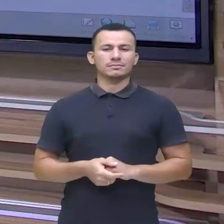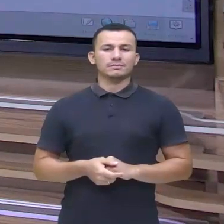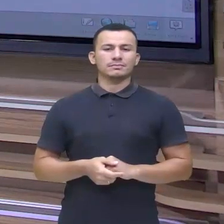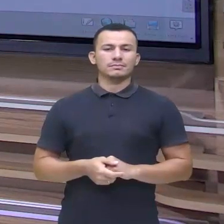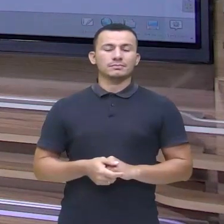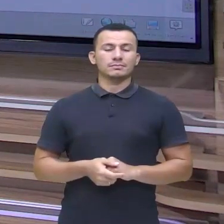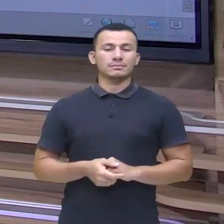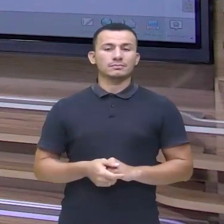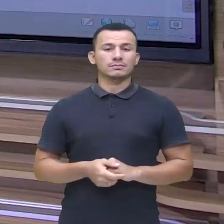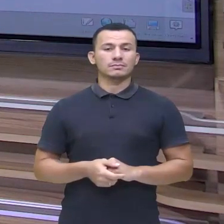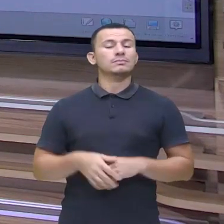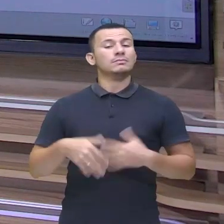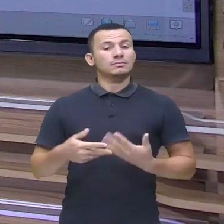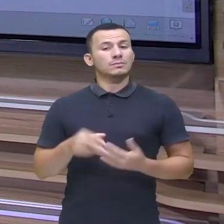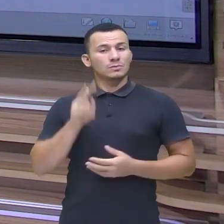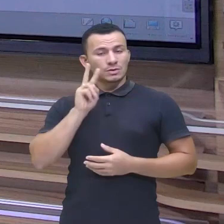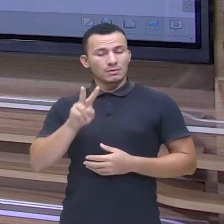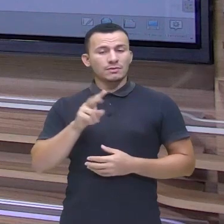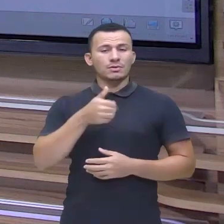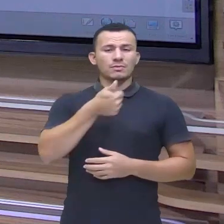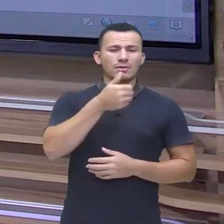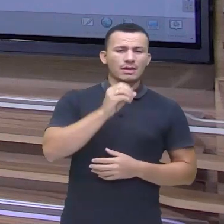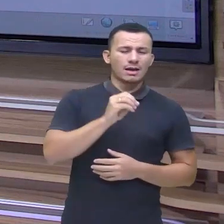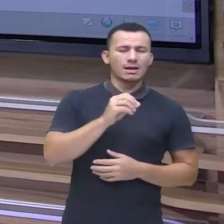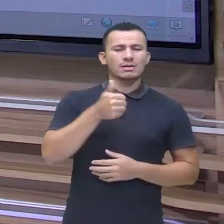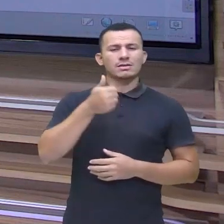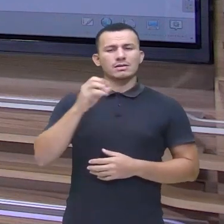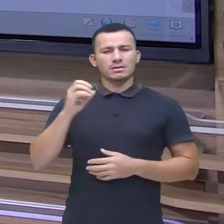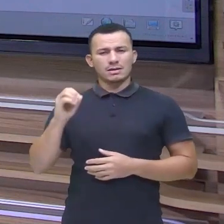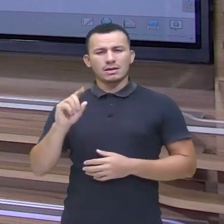Então, nós vimos aí contas por 10, por 100, por 1000, não